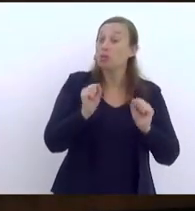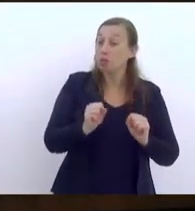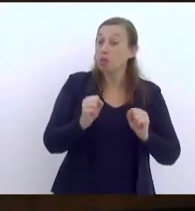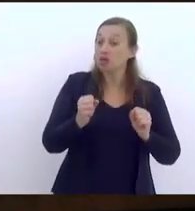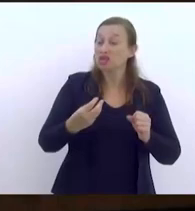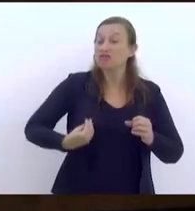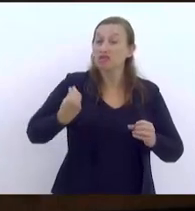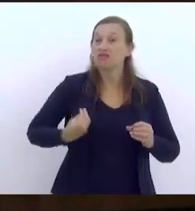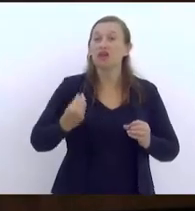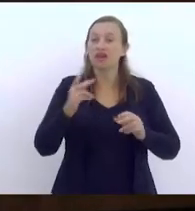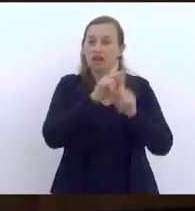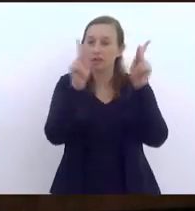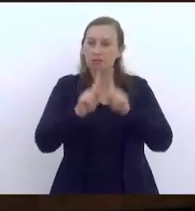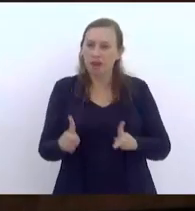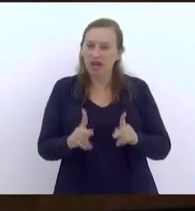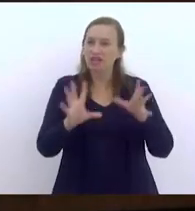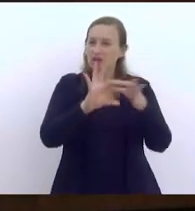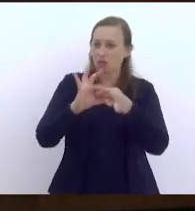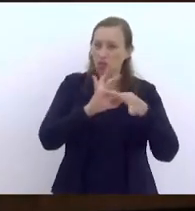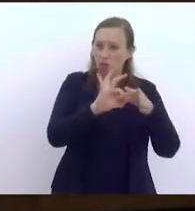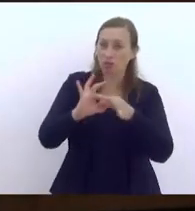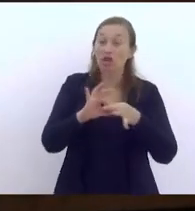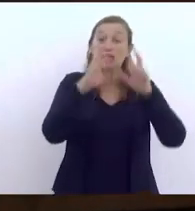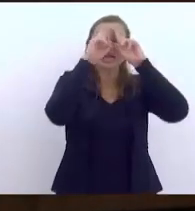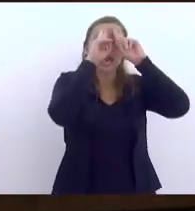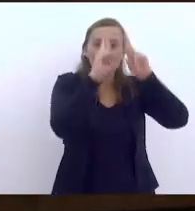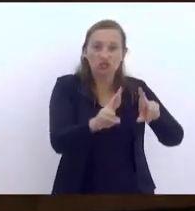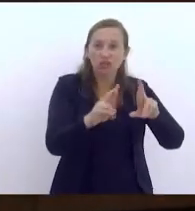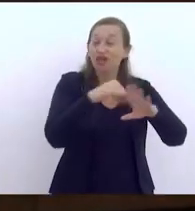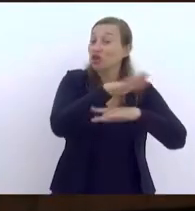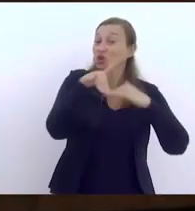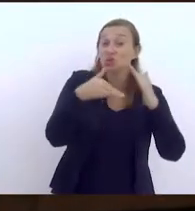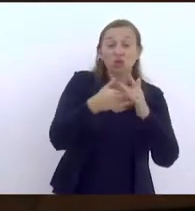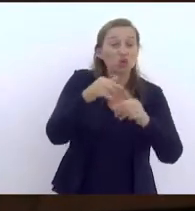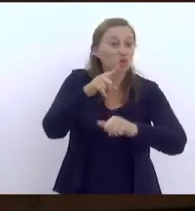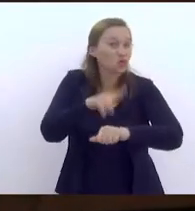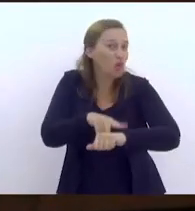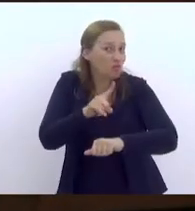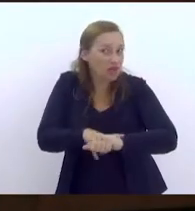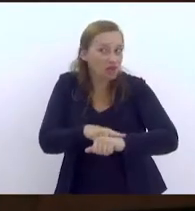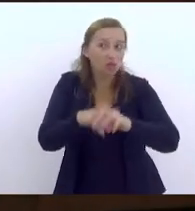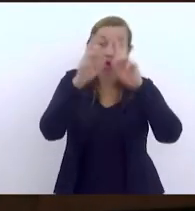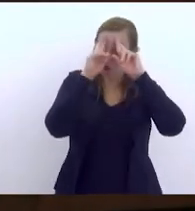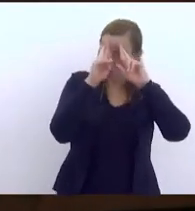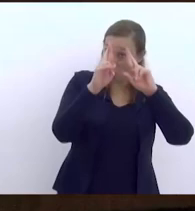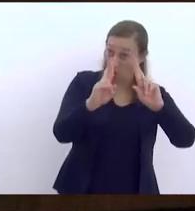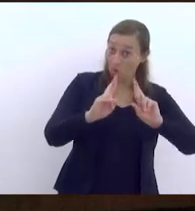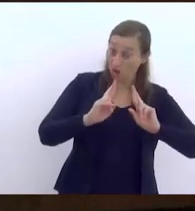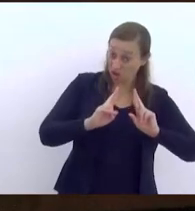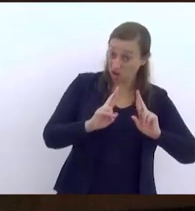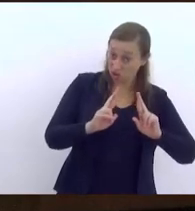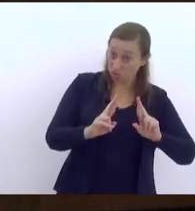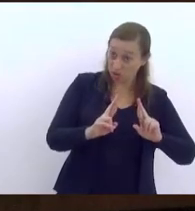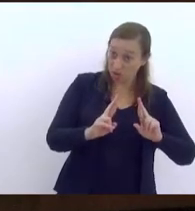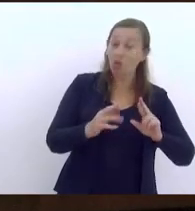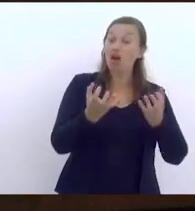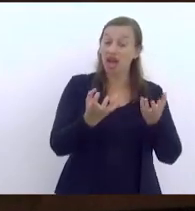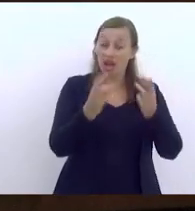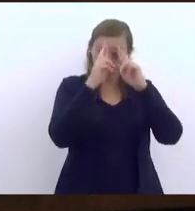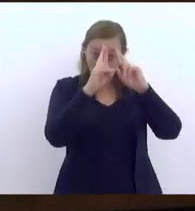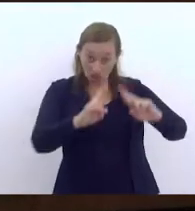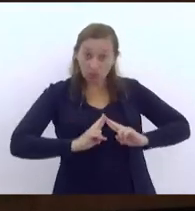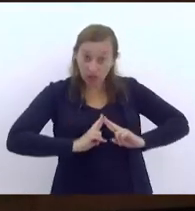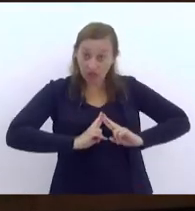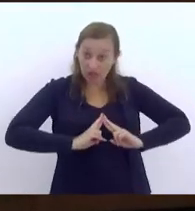em harmonia. E a harmonia, ela é respeito em todos os aspectos. Eu respeito, quero ser respeitado,